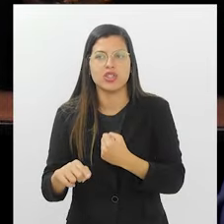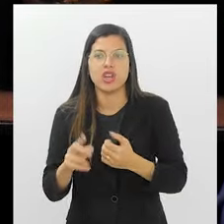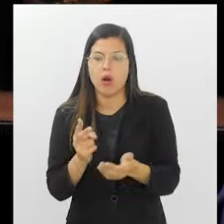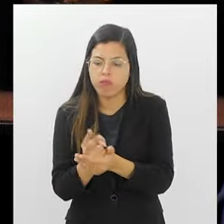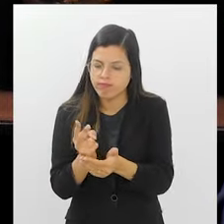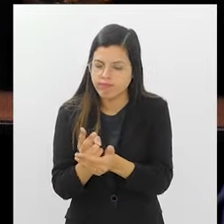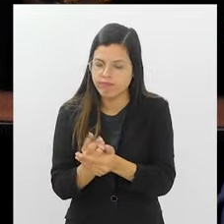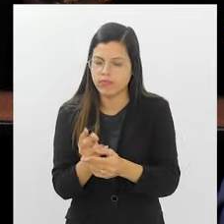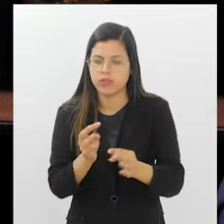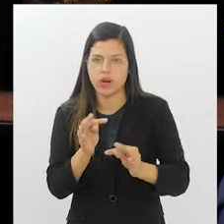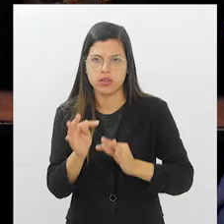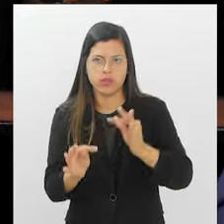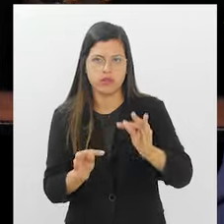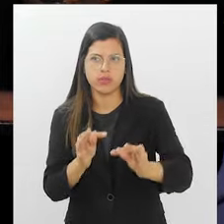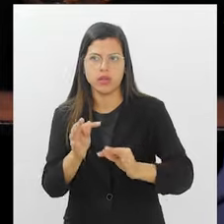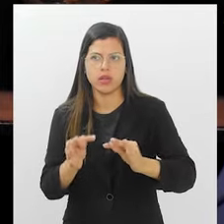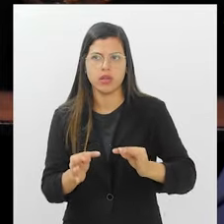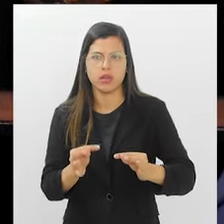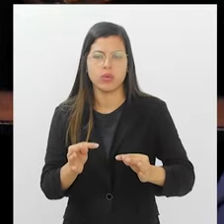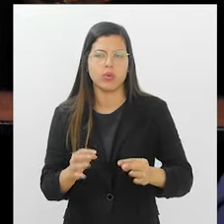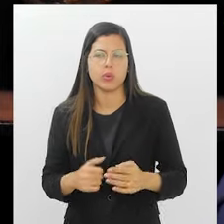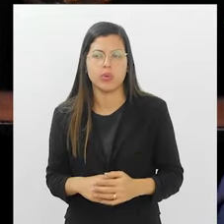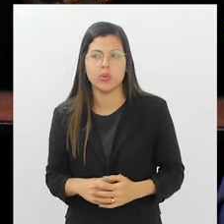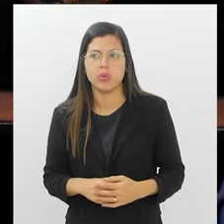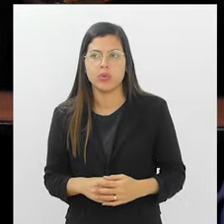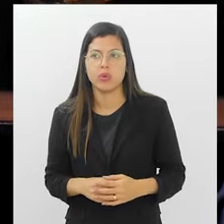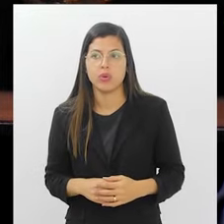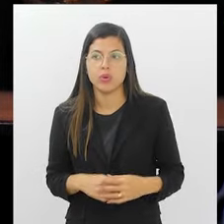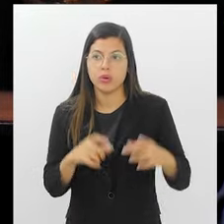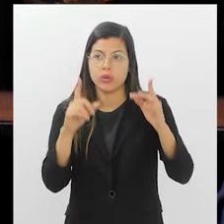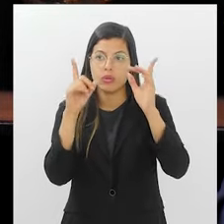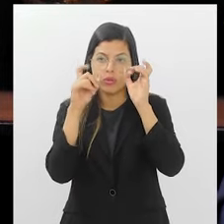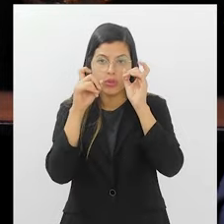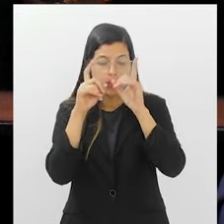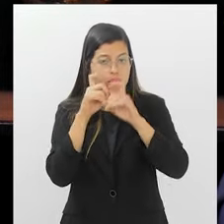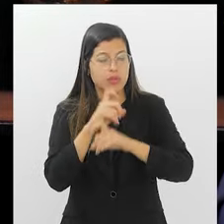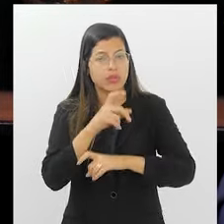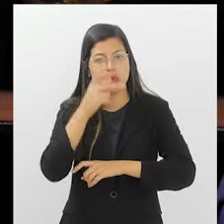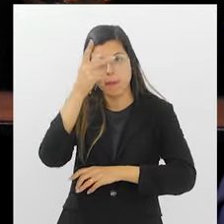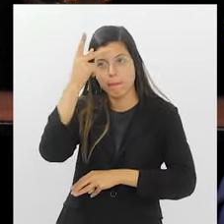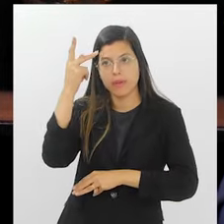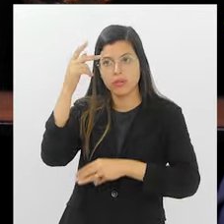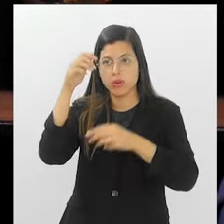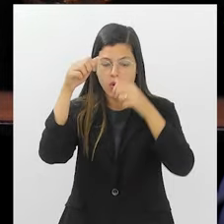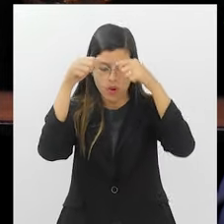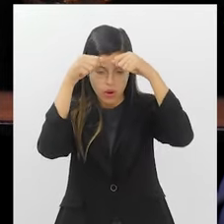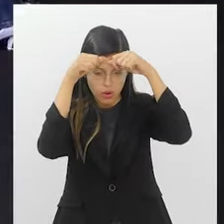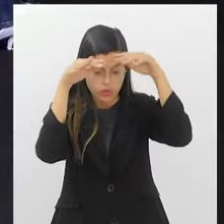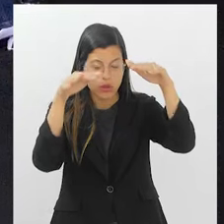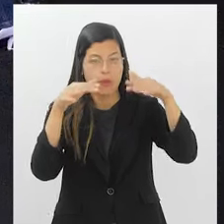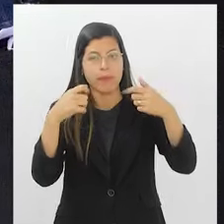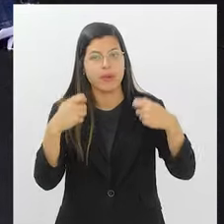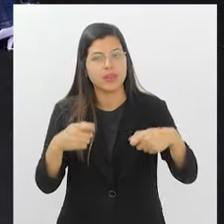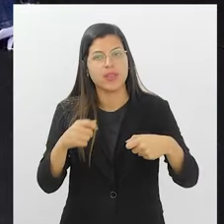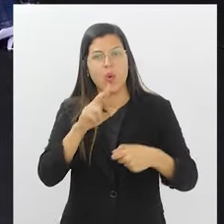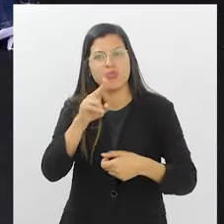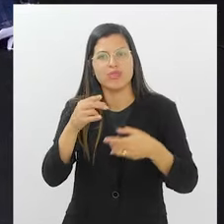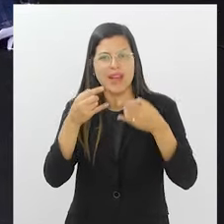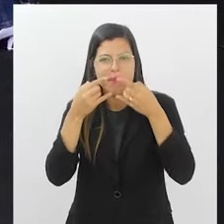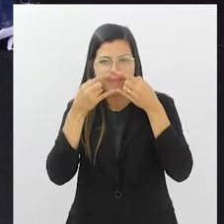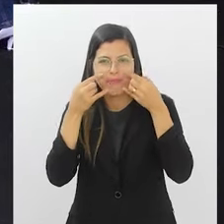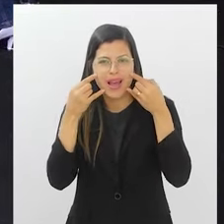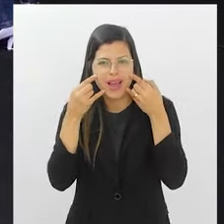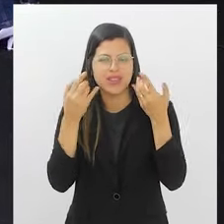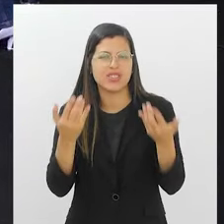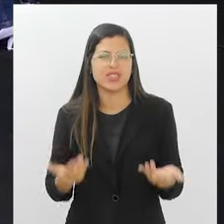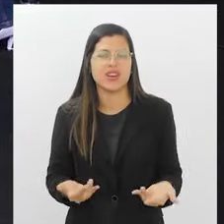a continuidade desse tratamento, como foi visto. É difícil para uma pessoa com autismo precisar usar